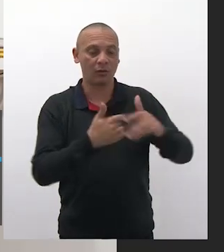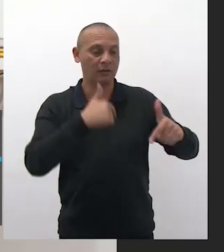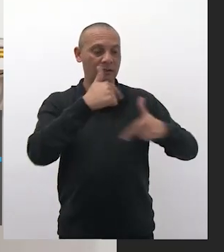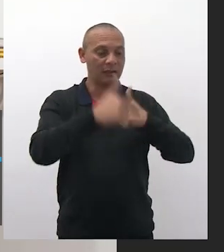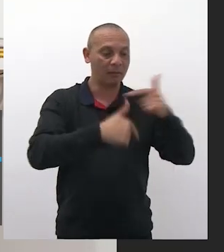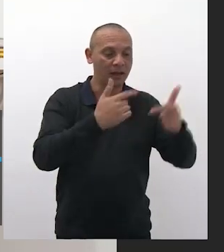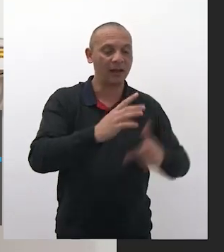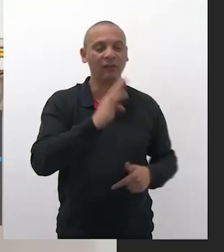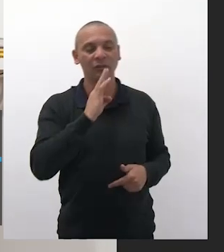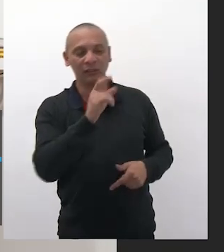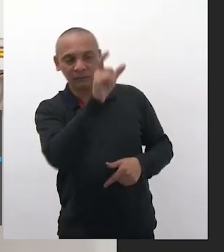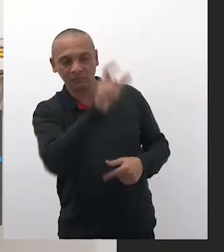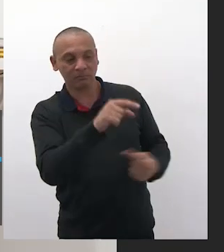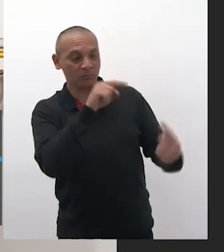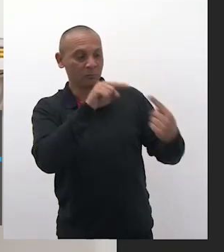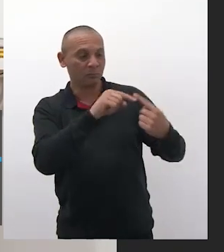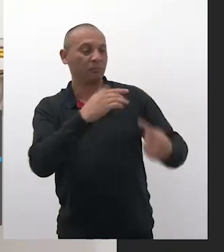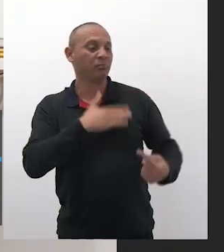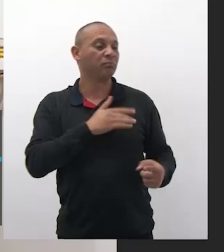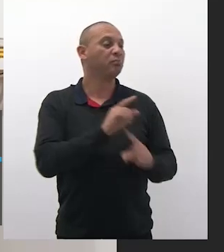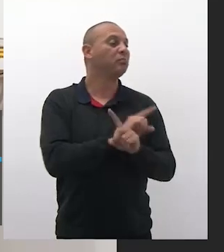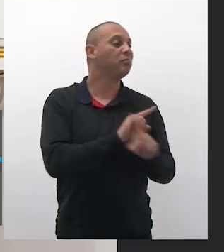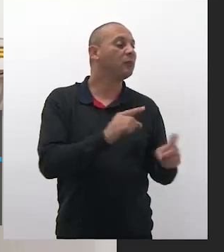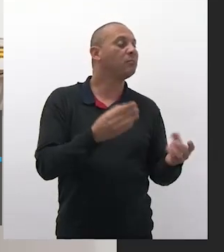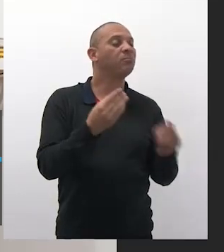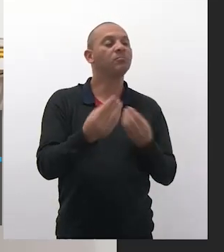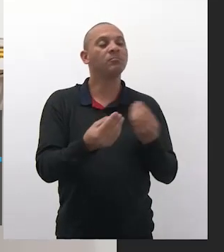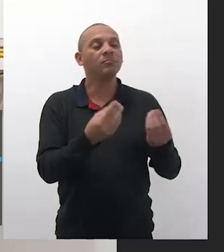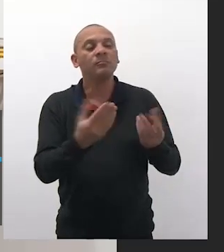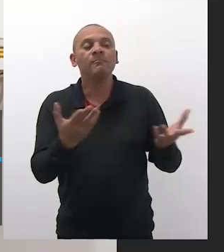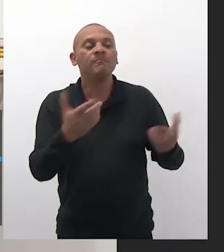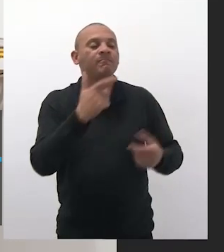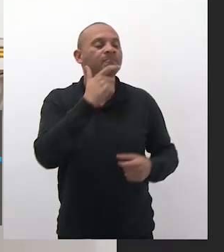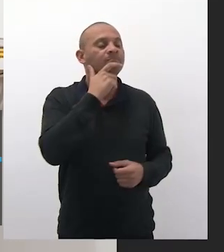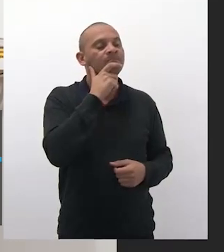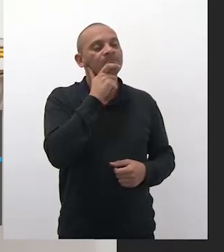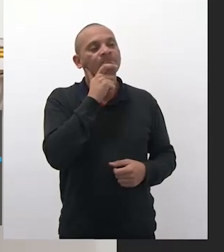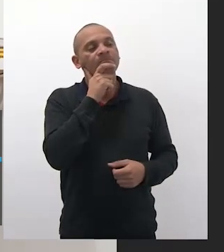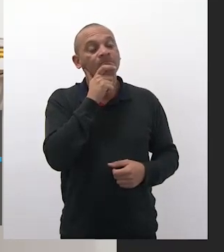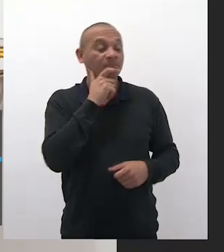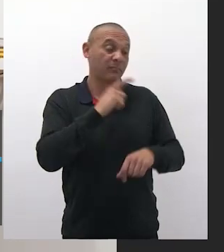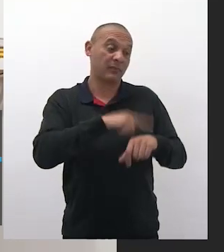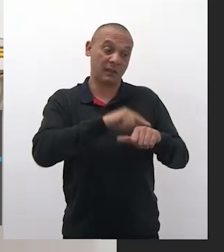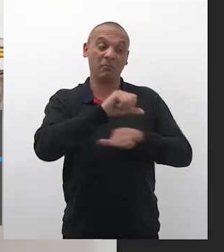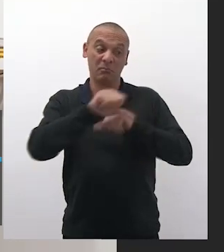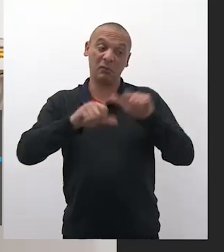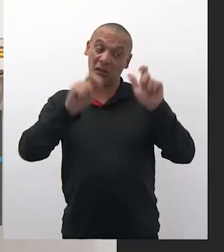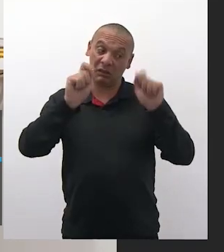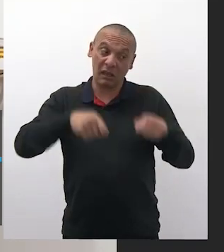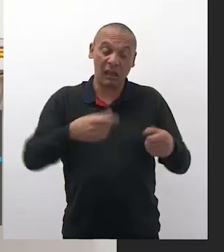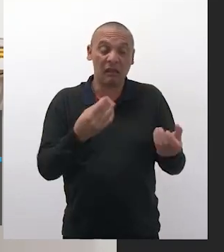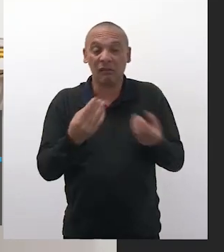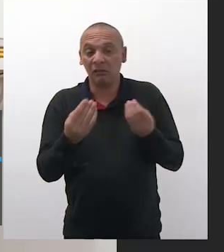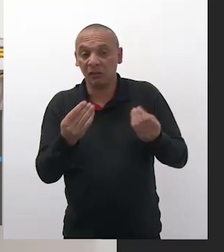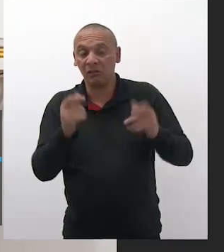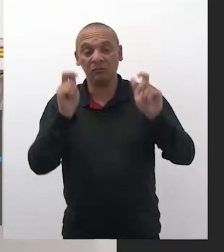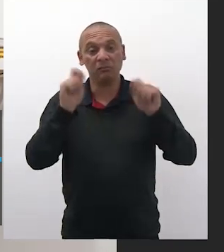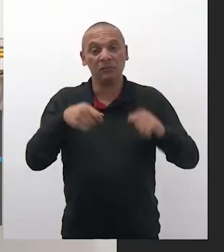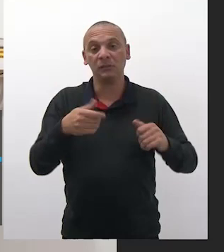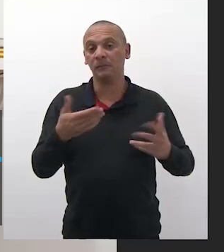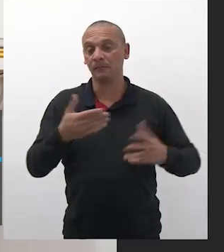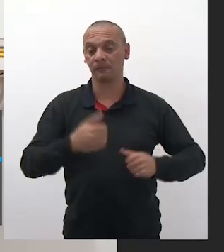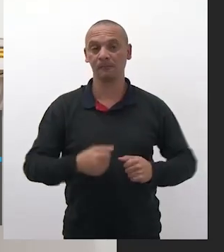conhecer, para eu ver se realmente é isso mesmo que eu vou querer fazer, senão ainda dá tempo, né, de mudar de curso, mudar de